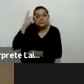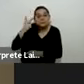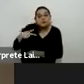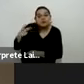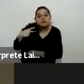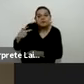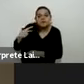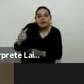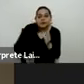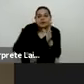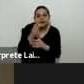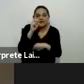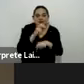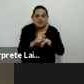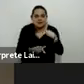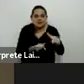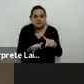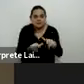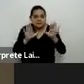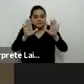uma contradição interessante.